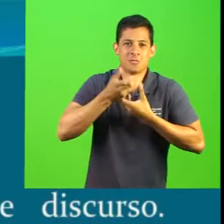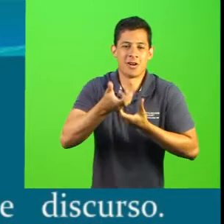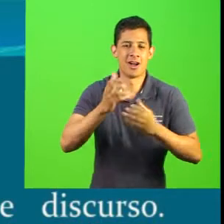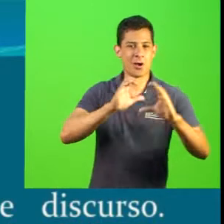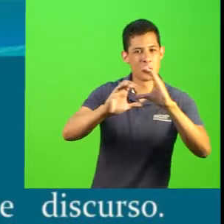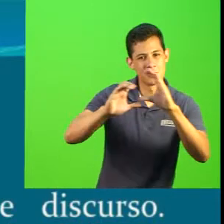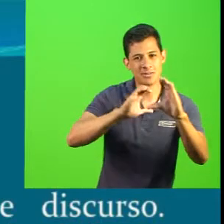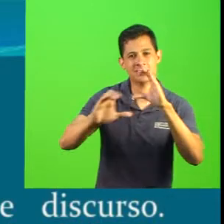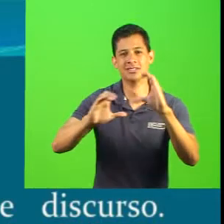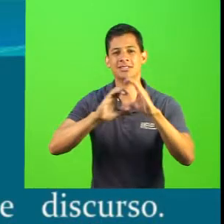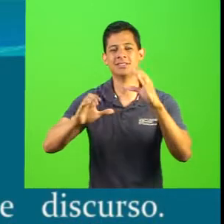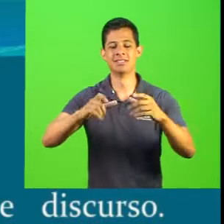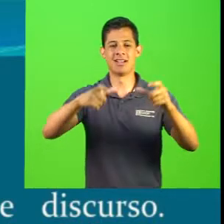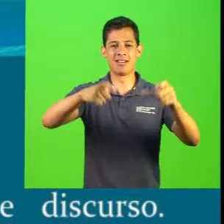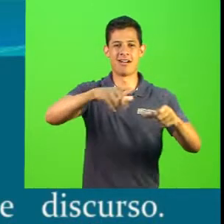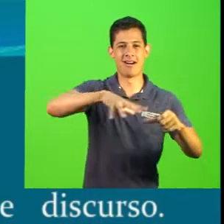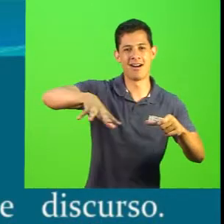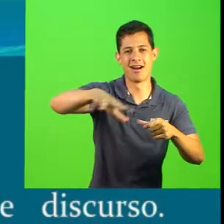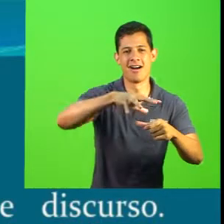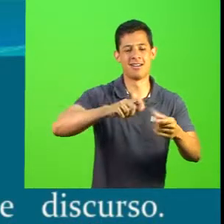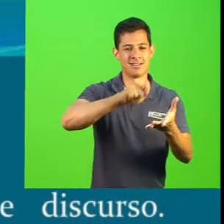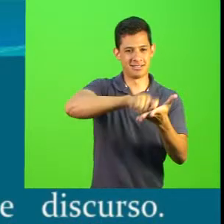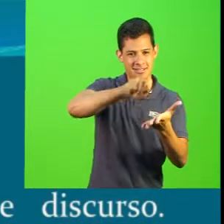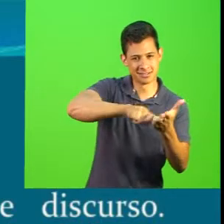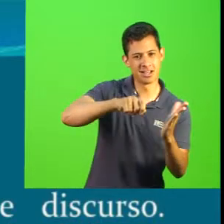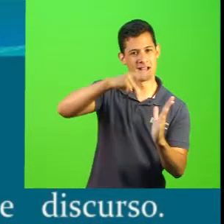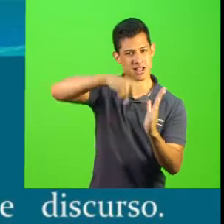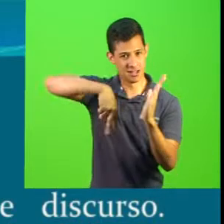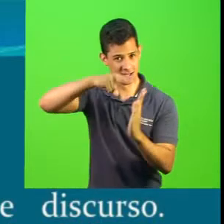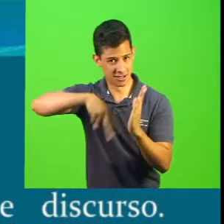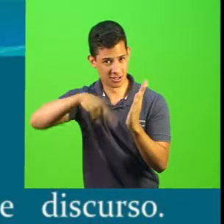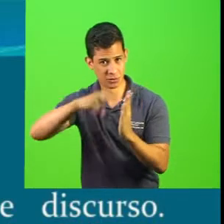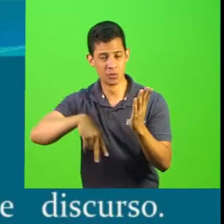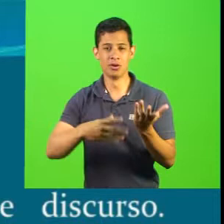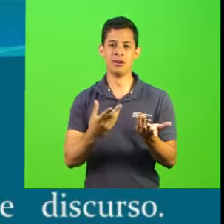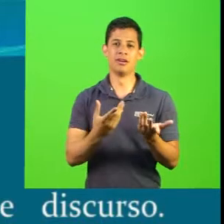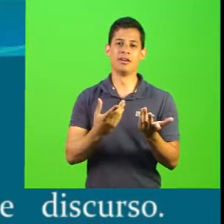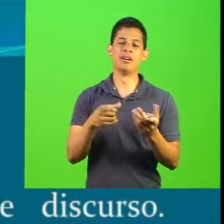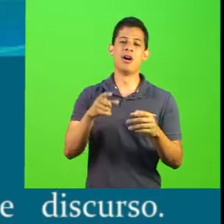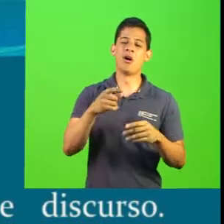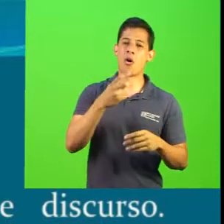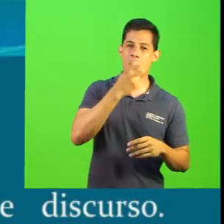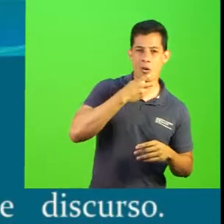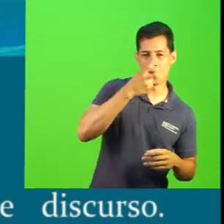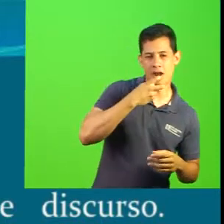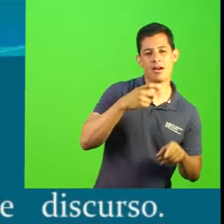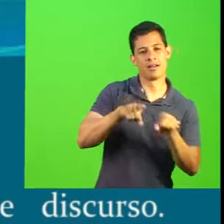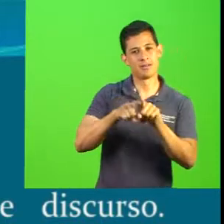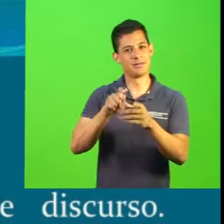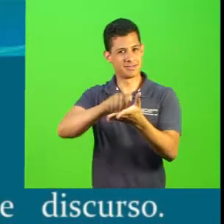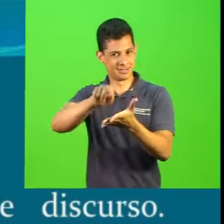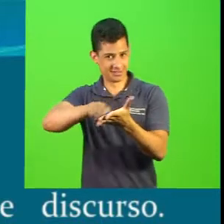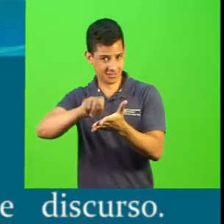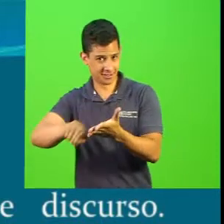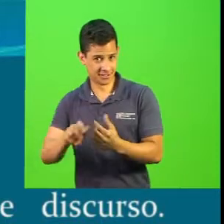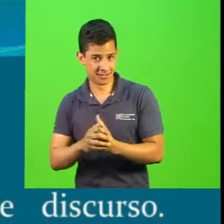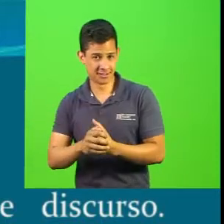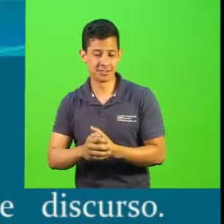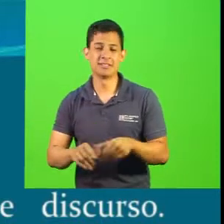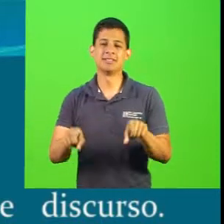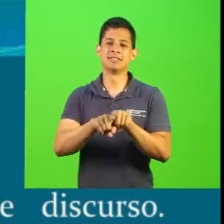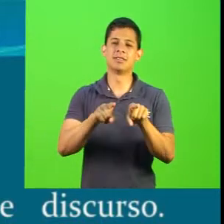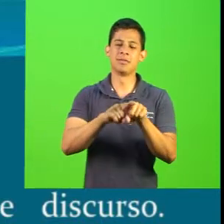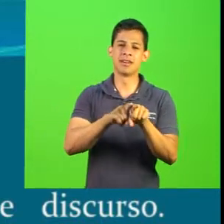competência comunicativa no âmbito da leitura e da produção textual, tanto oral quanto escrita, conhecimento e uso